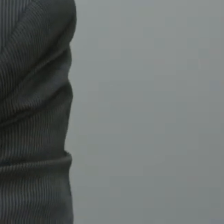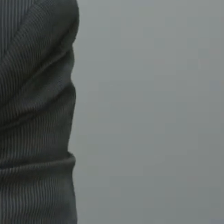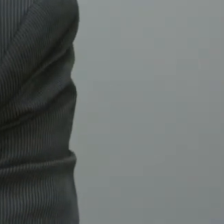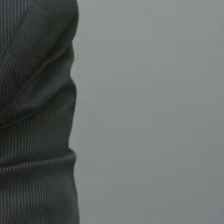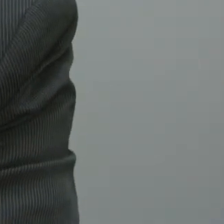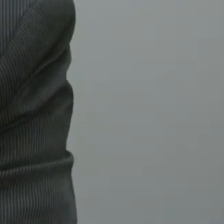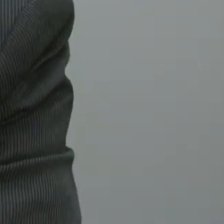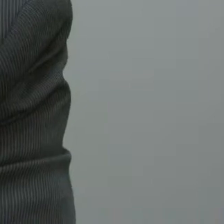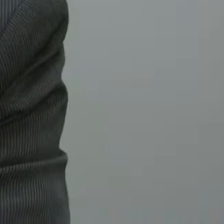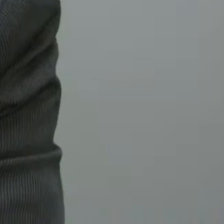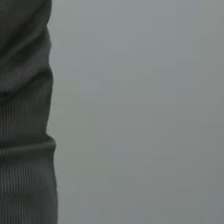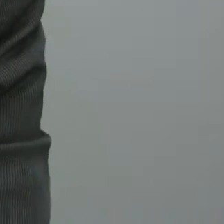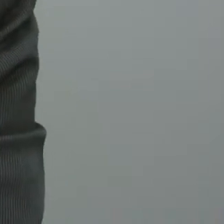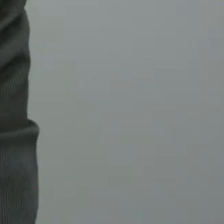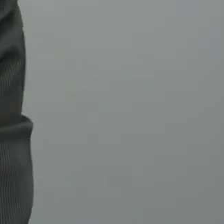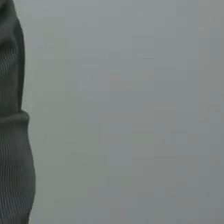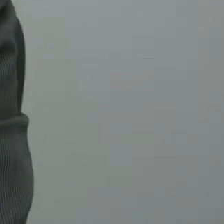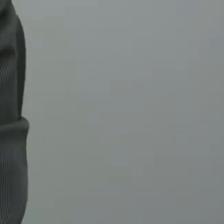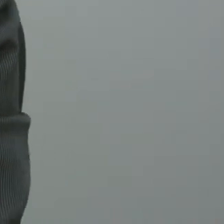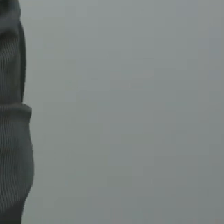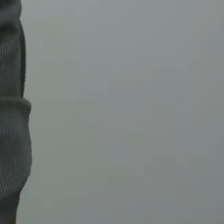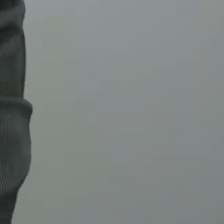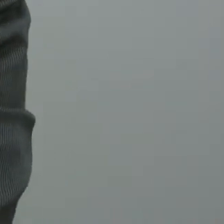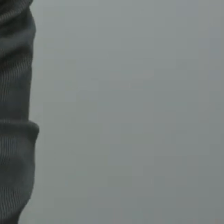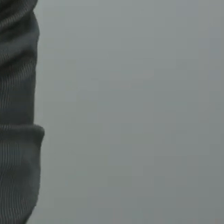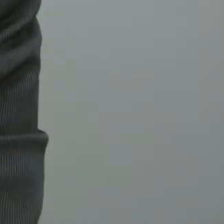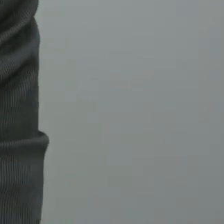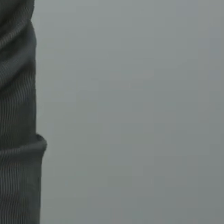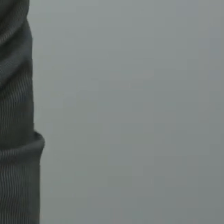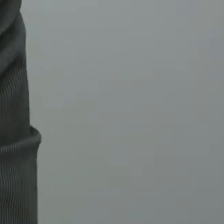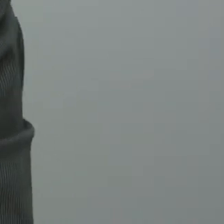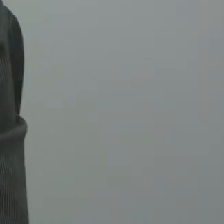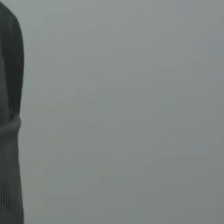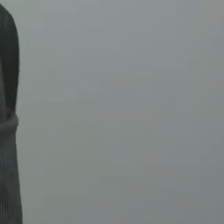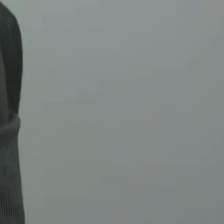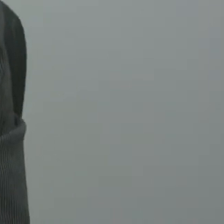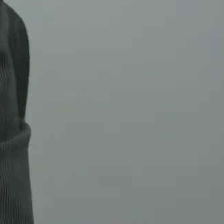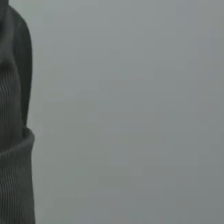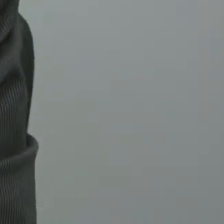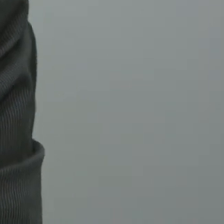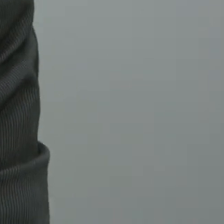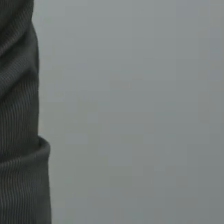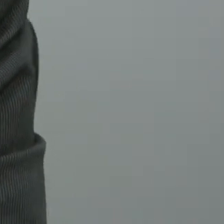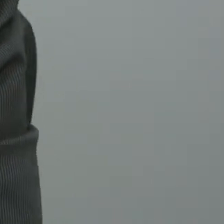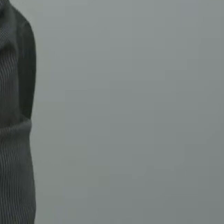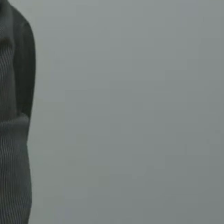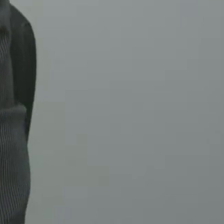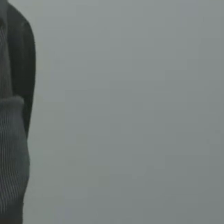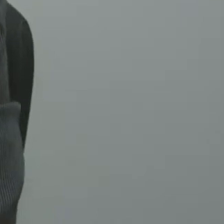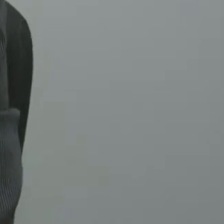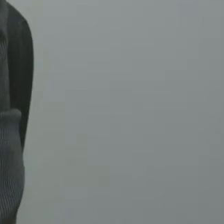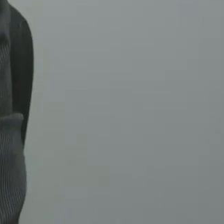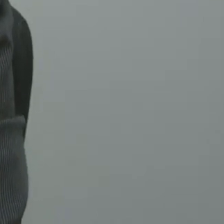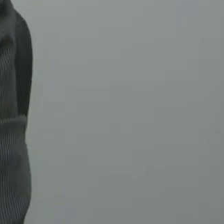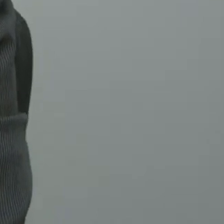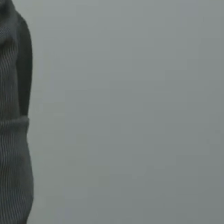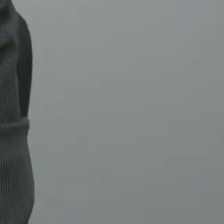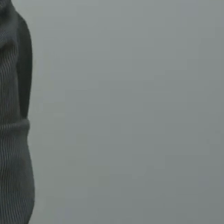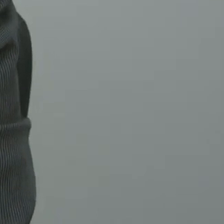7h mais 33 desta segunda-feira, hoje dia 30 de agosto. Nós queremos cumprimentar a todos, queridos,